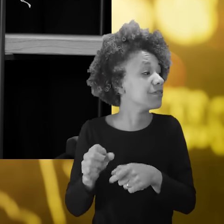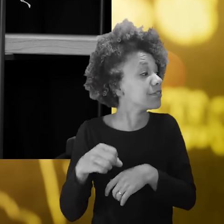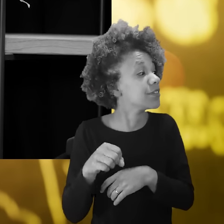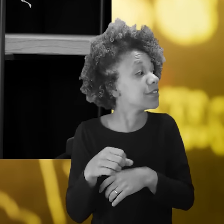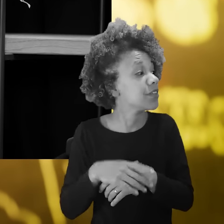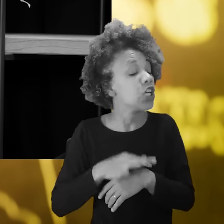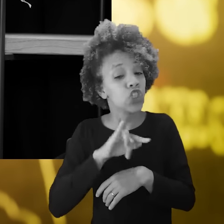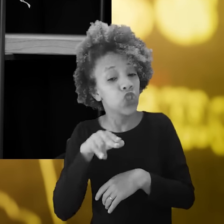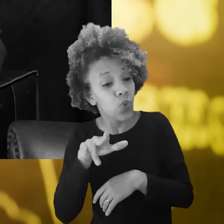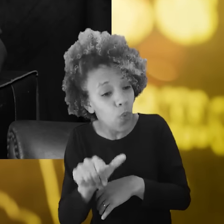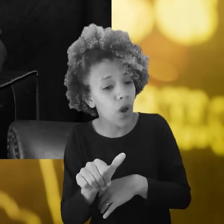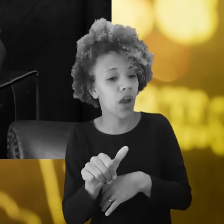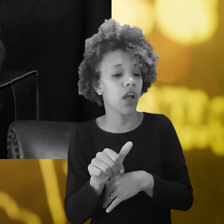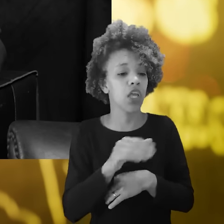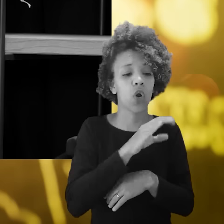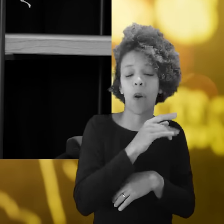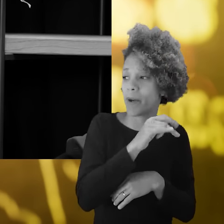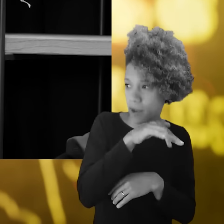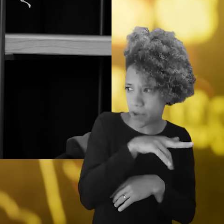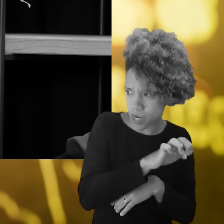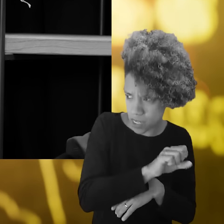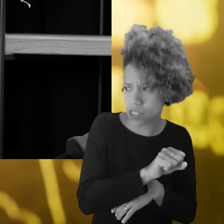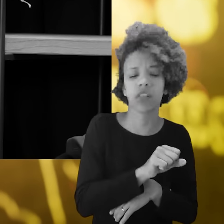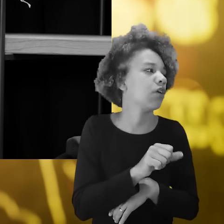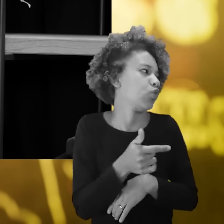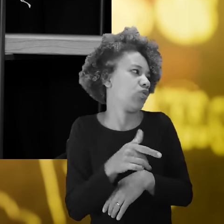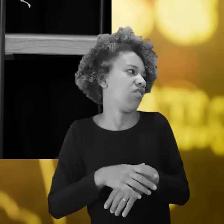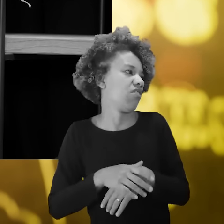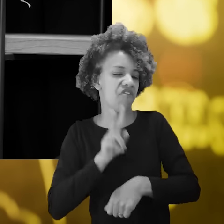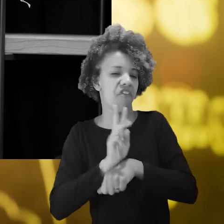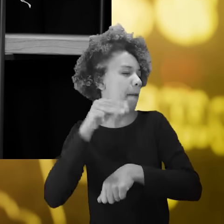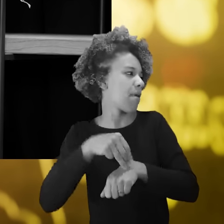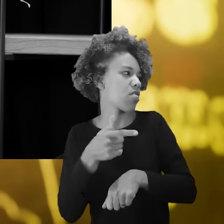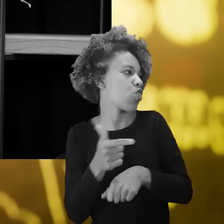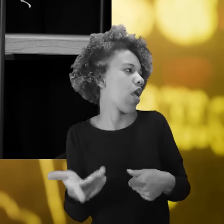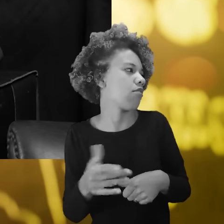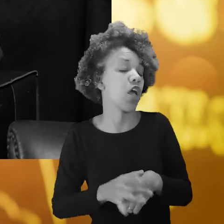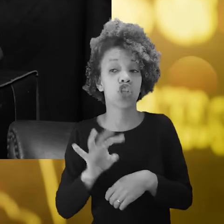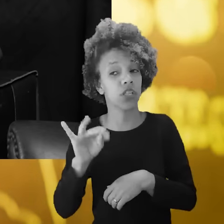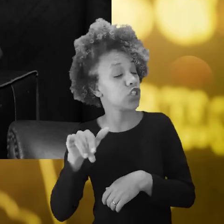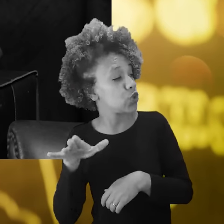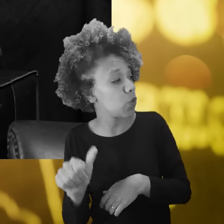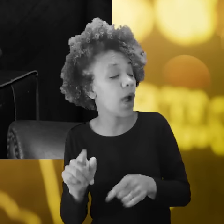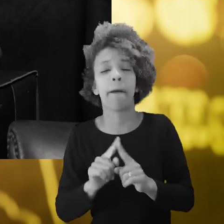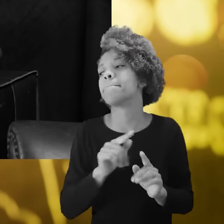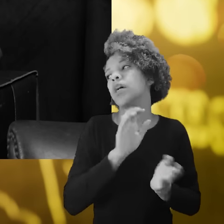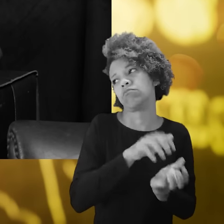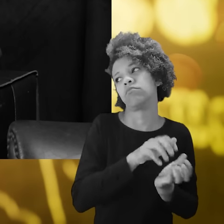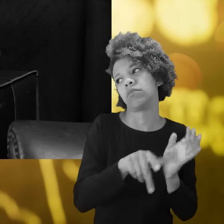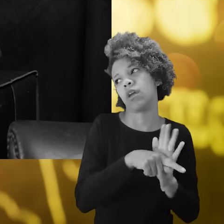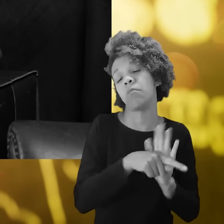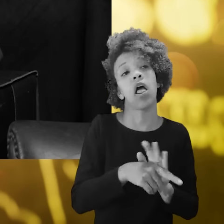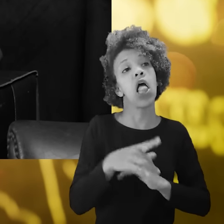surgiu Copacabana não tem não tem o Vila madalenense eu só é só na atingir o Recife Ele tem muito isso a gente